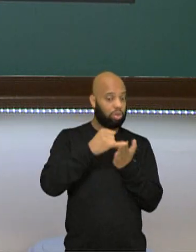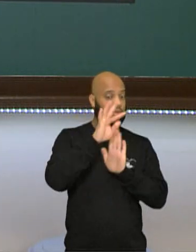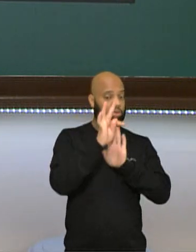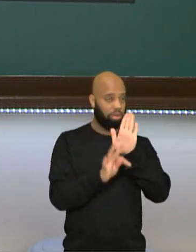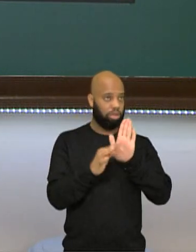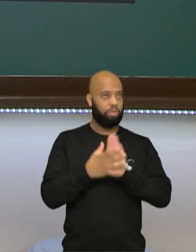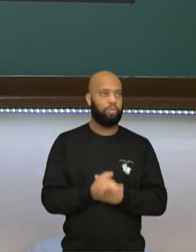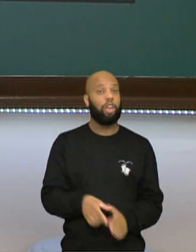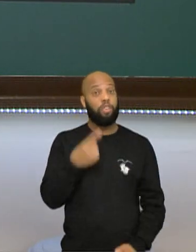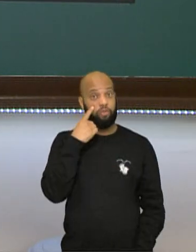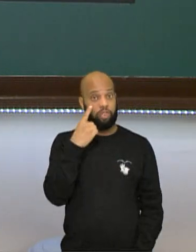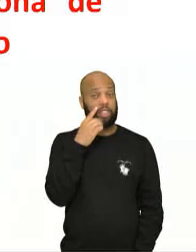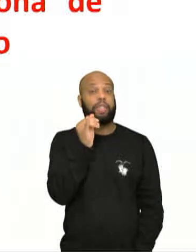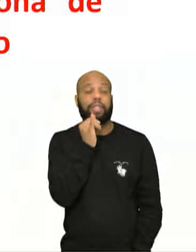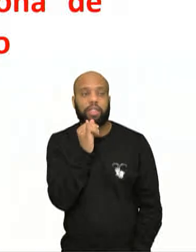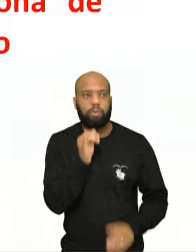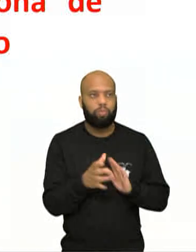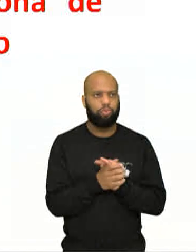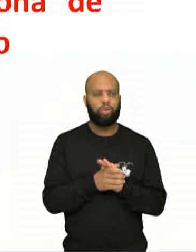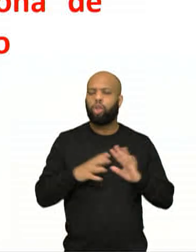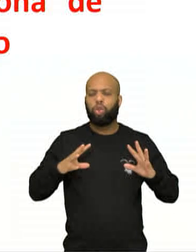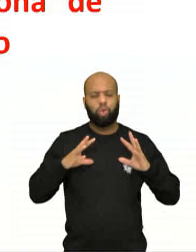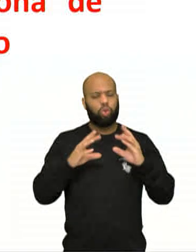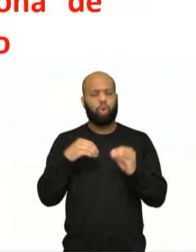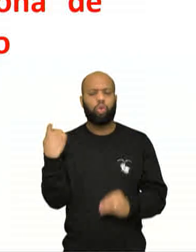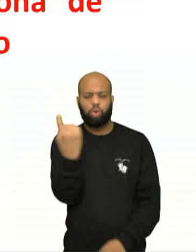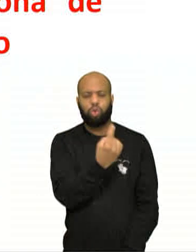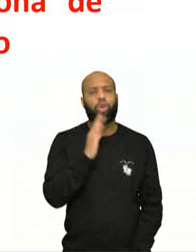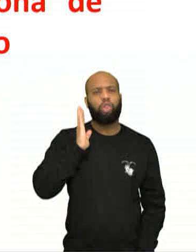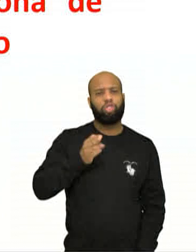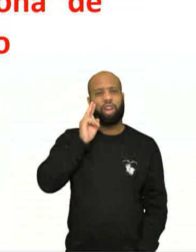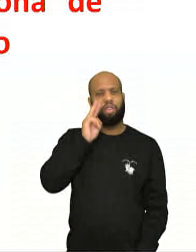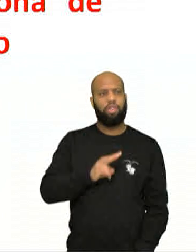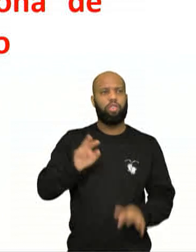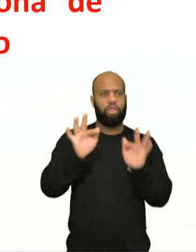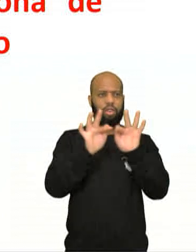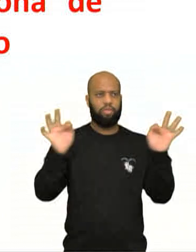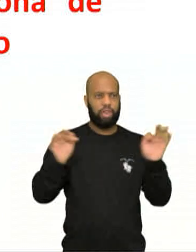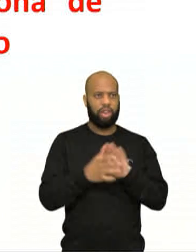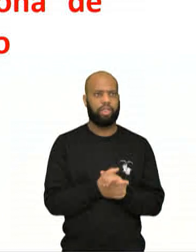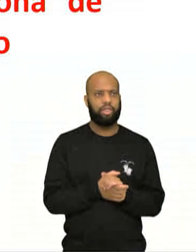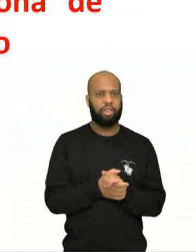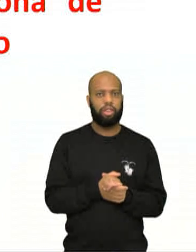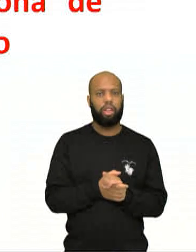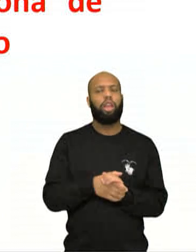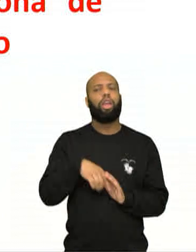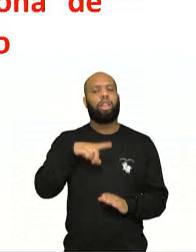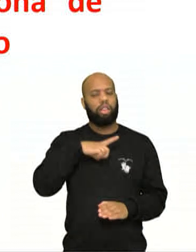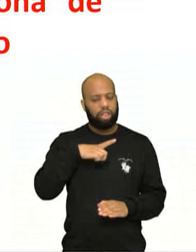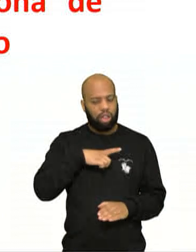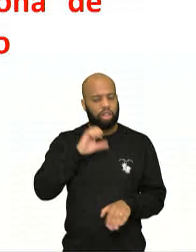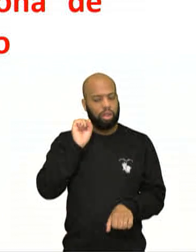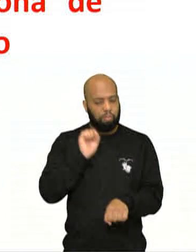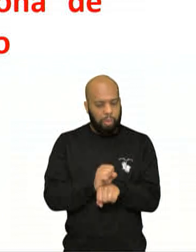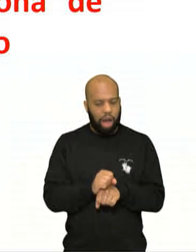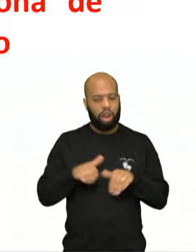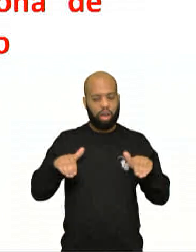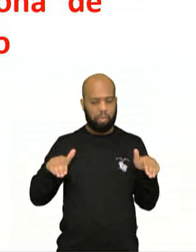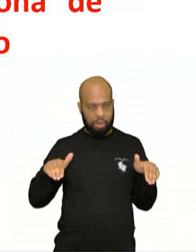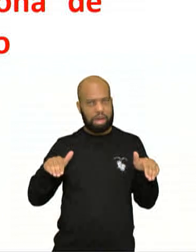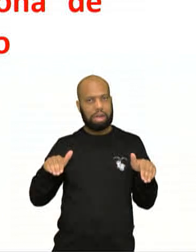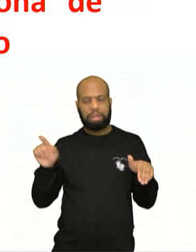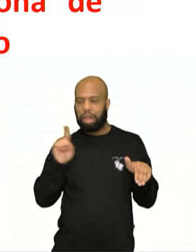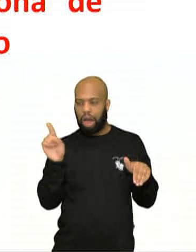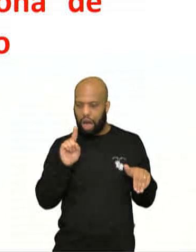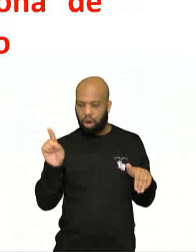texto. Todos nós já ouvimos a mítica frase "tens de sair da tua zona de conforto" e, para